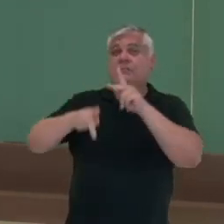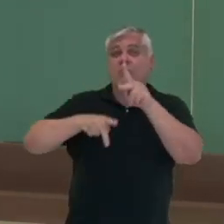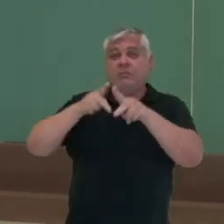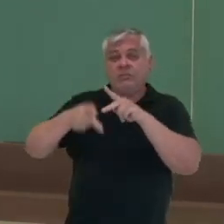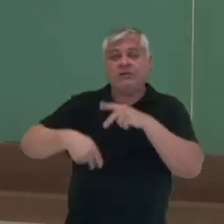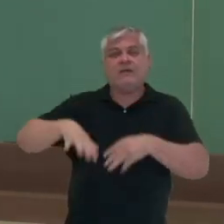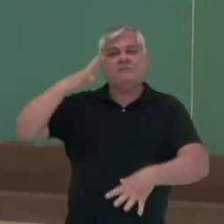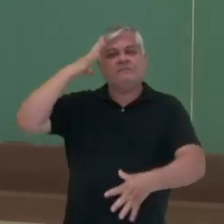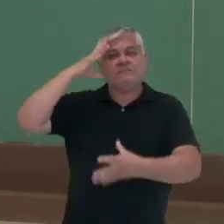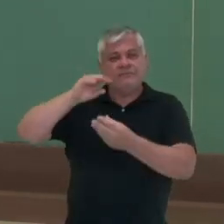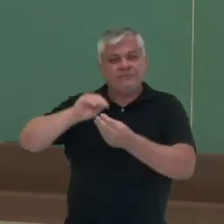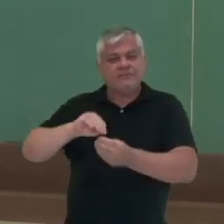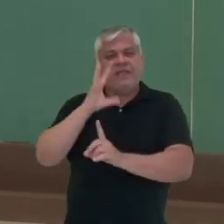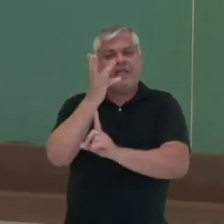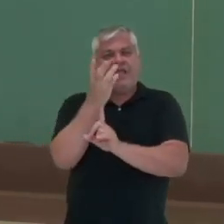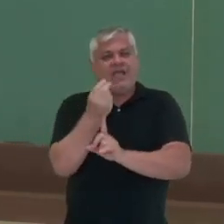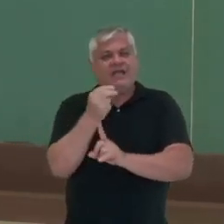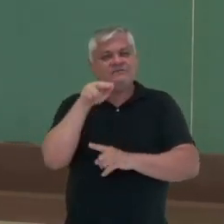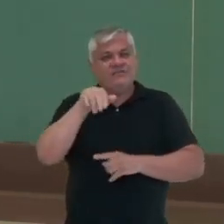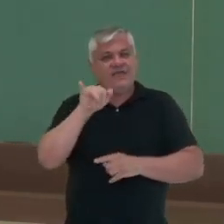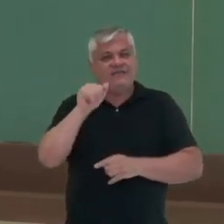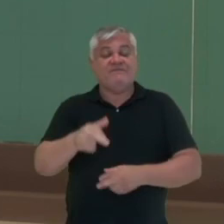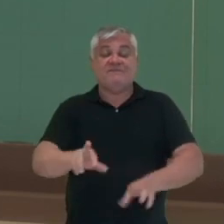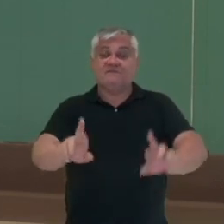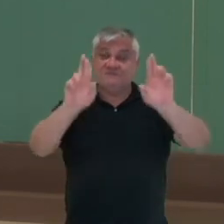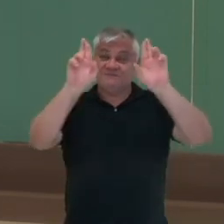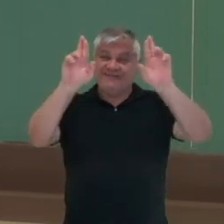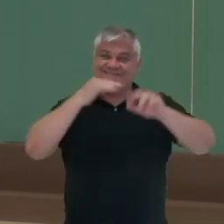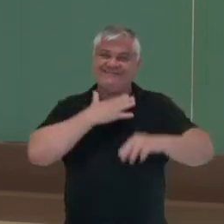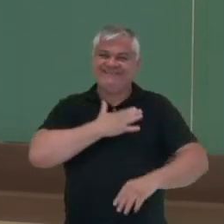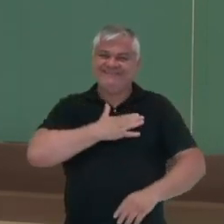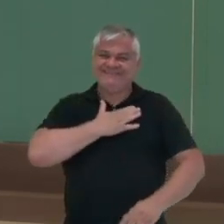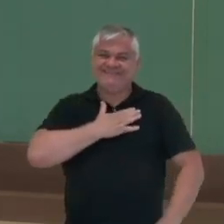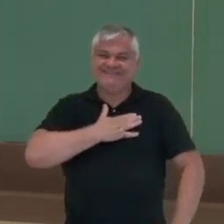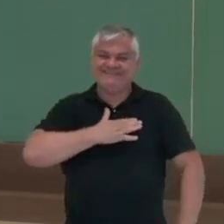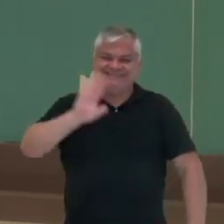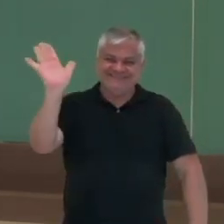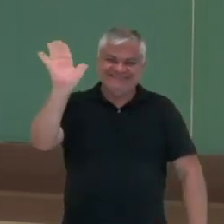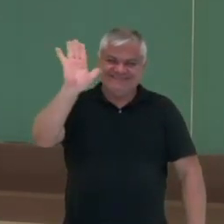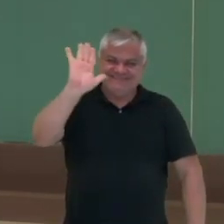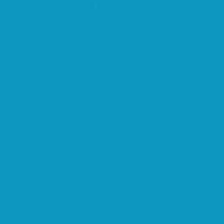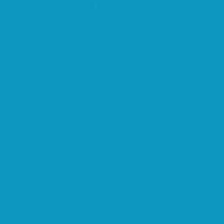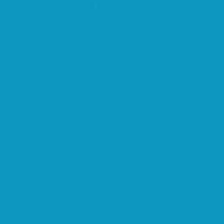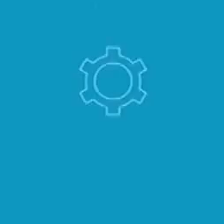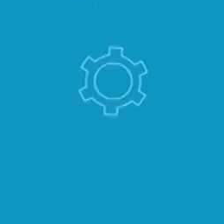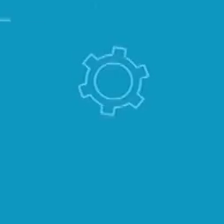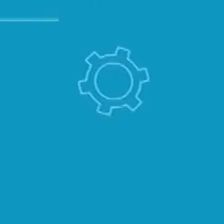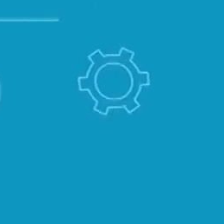compreendemos o que é arte na IF. Eu realmente espero que você tenha gostado e até breve!